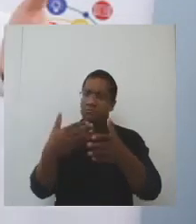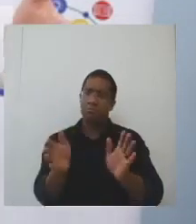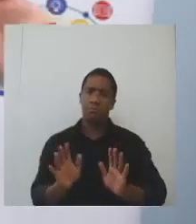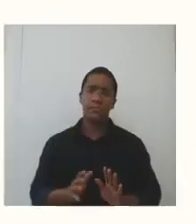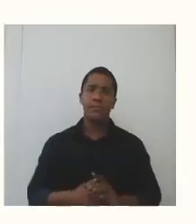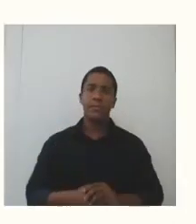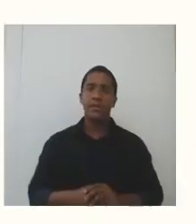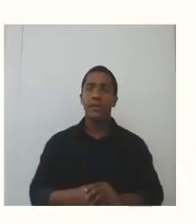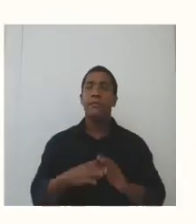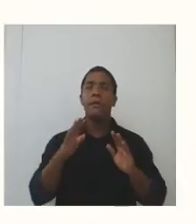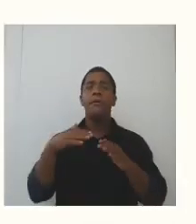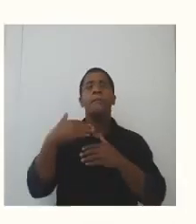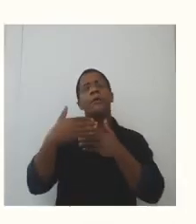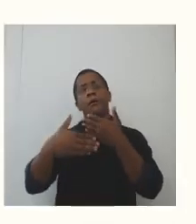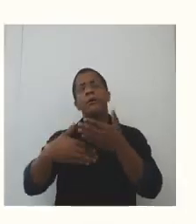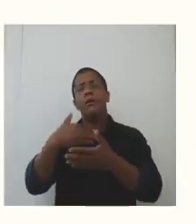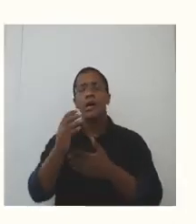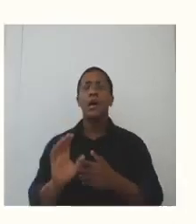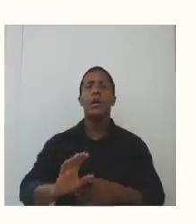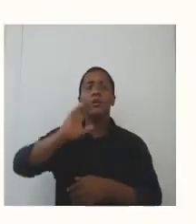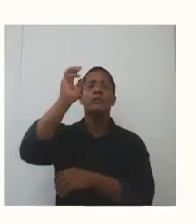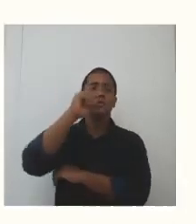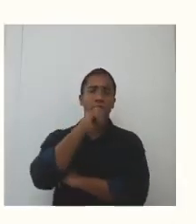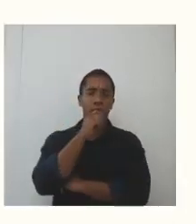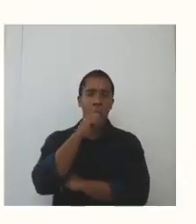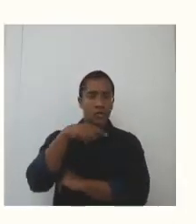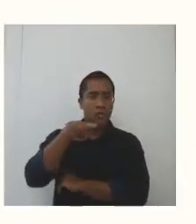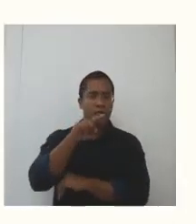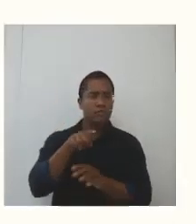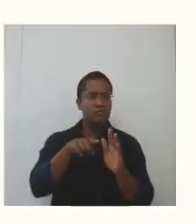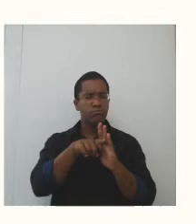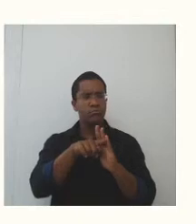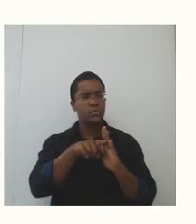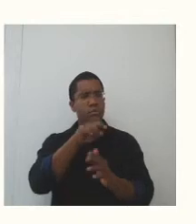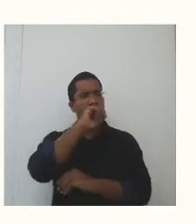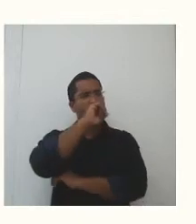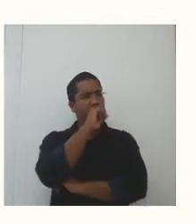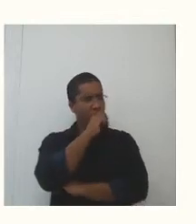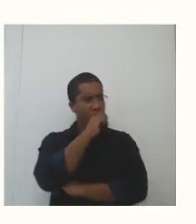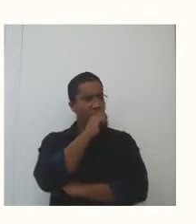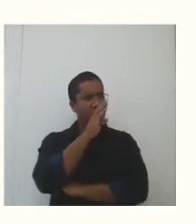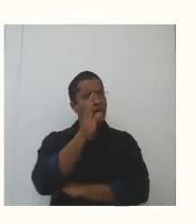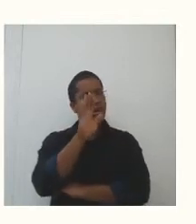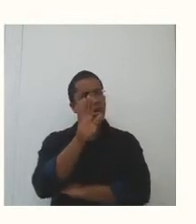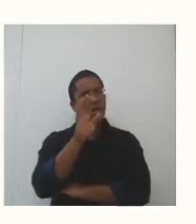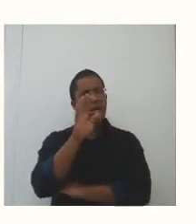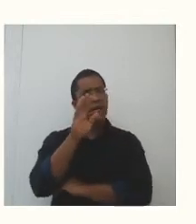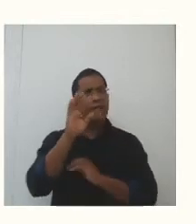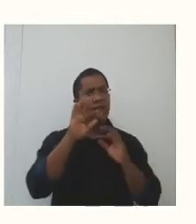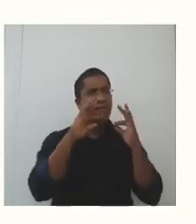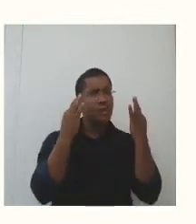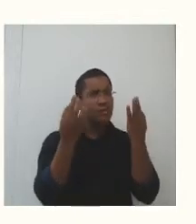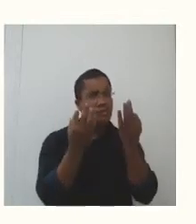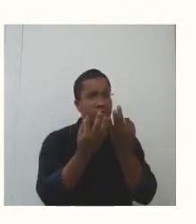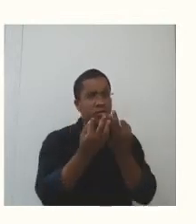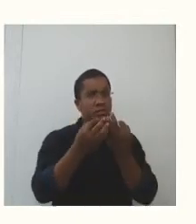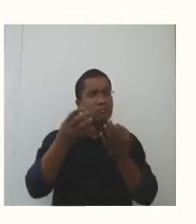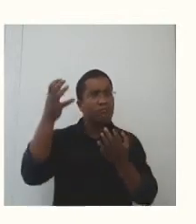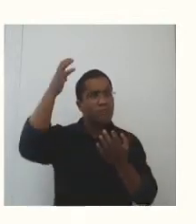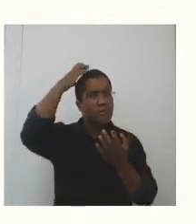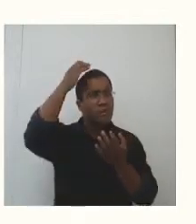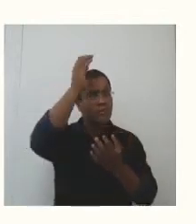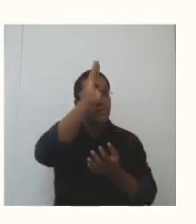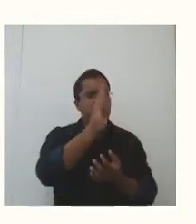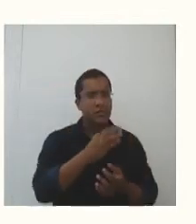de tudo isso? Para que a gente, na verdade, aqui analise, né, esses últimos momentos da família real dentro do Brasil.